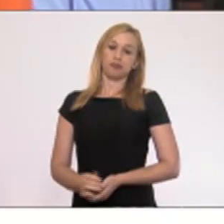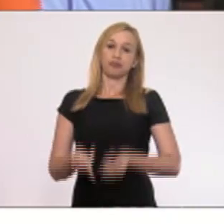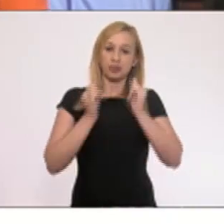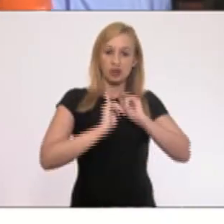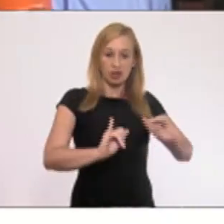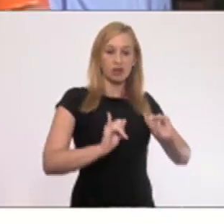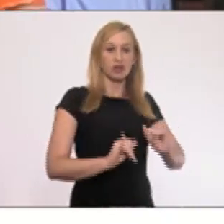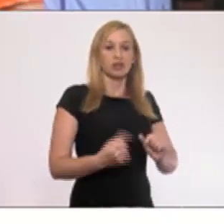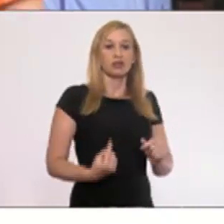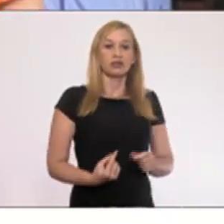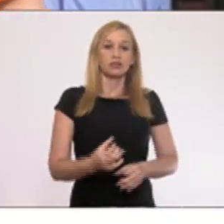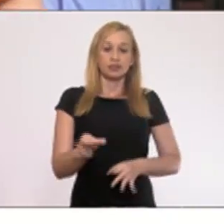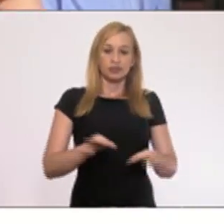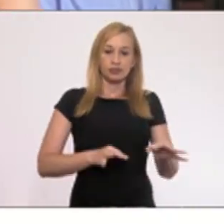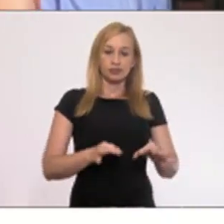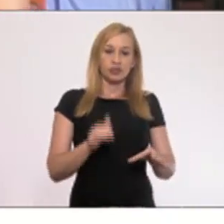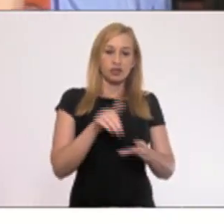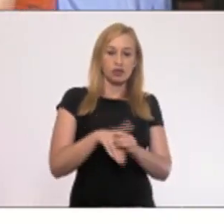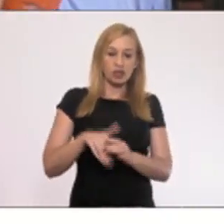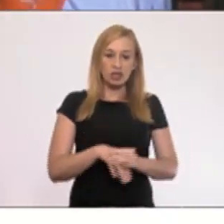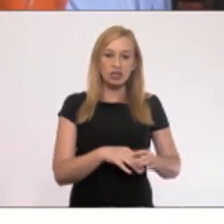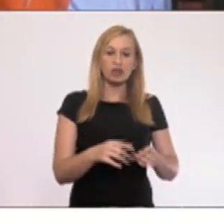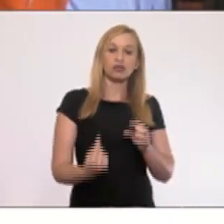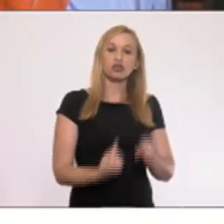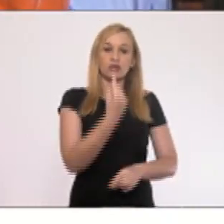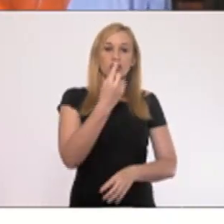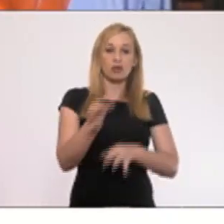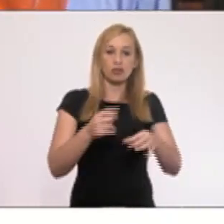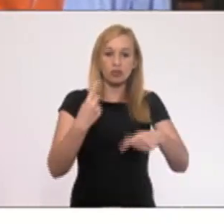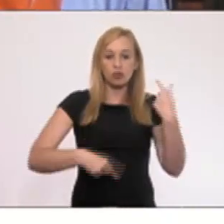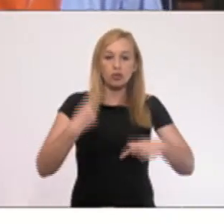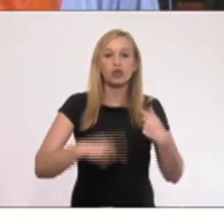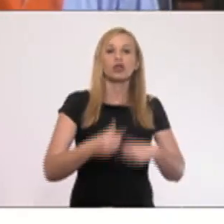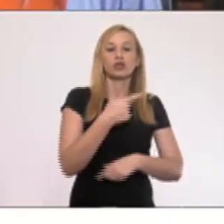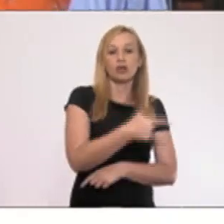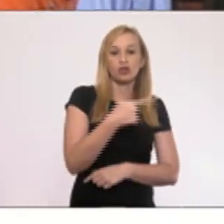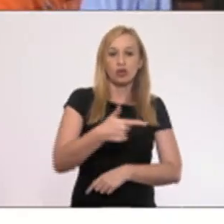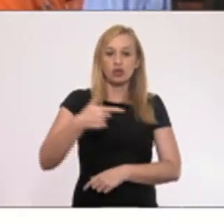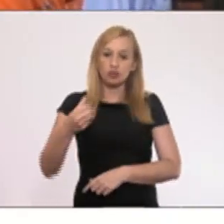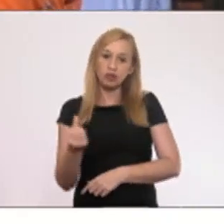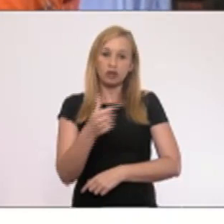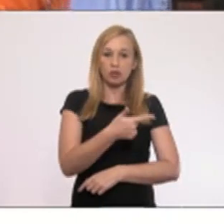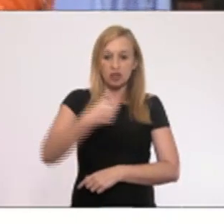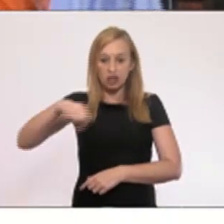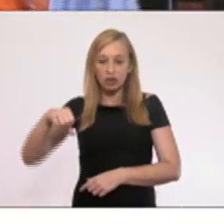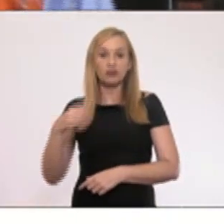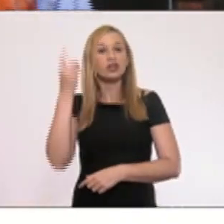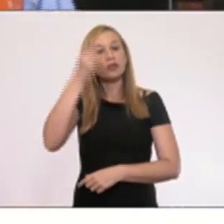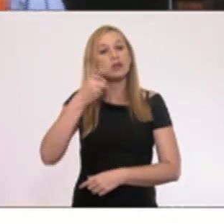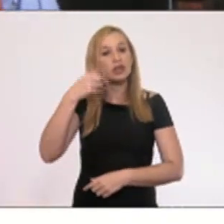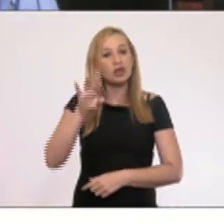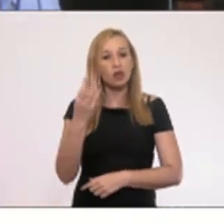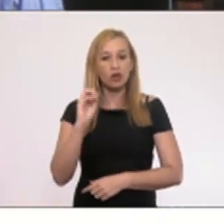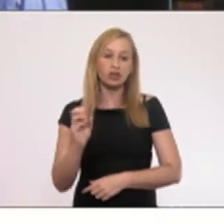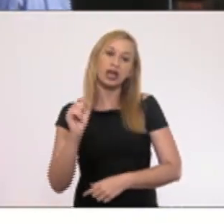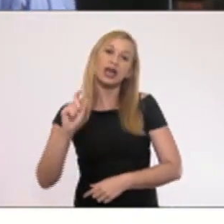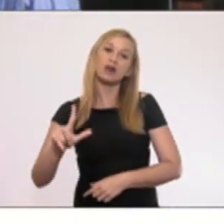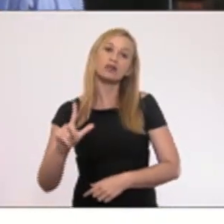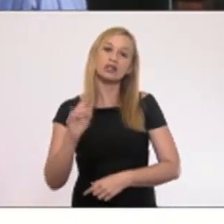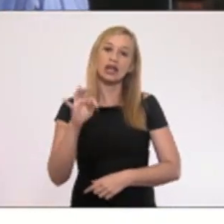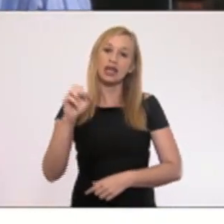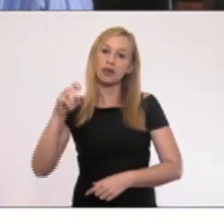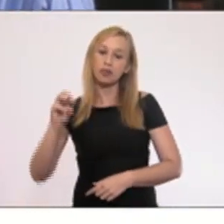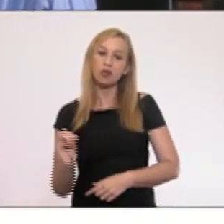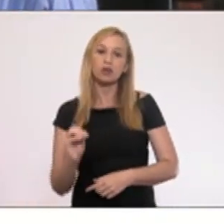Anuncio em regime de urgência, em votação e discussão única, projeto de lei 226/2019, de autoria dos deputados Coronel Salema e Alexandre